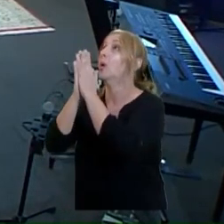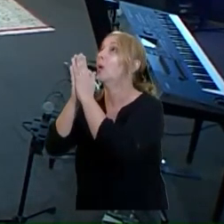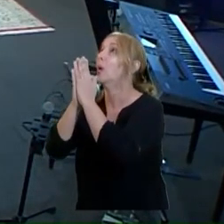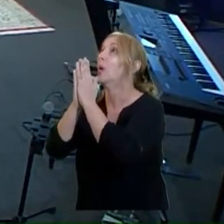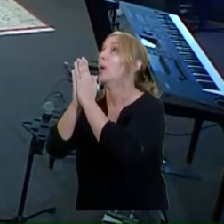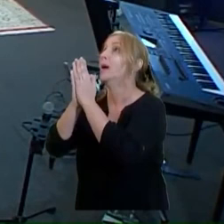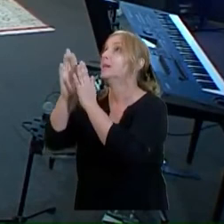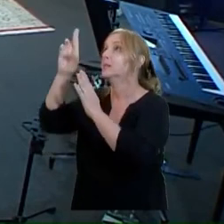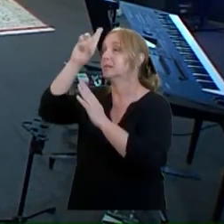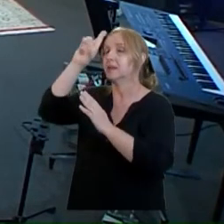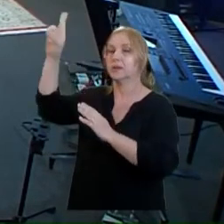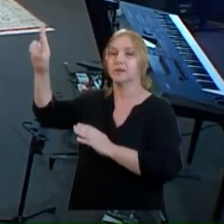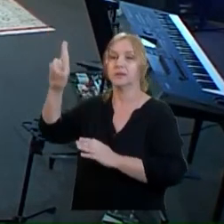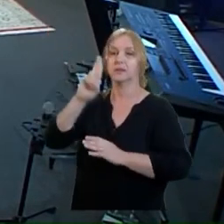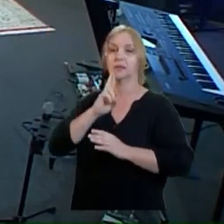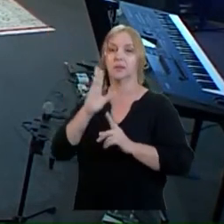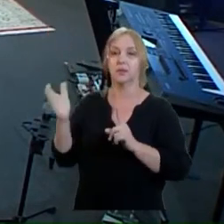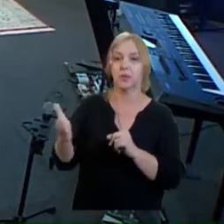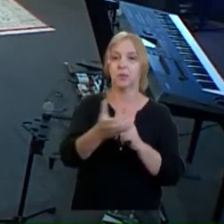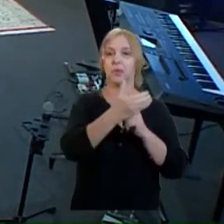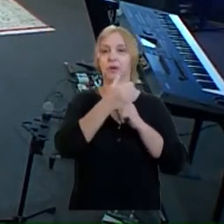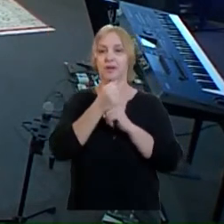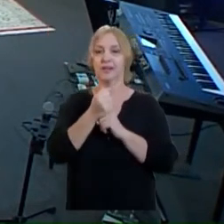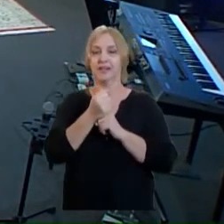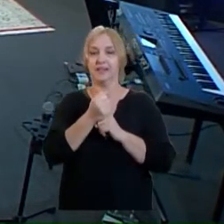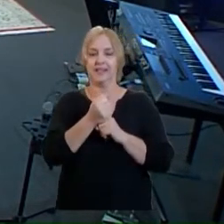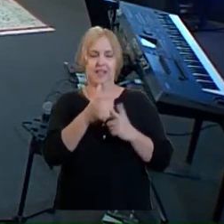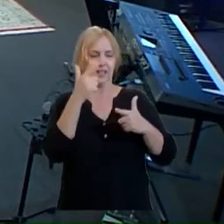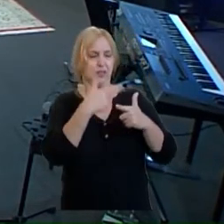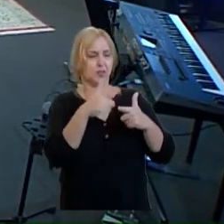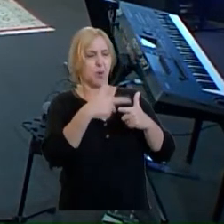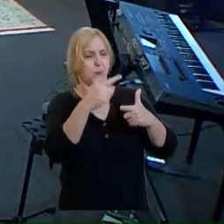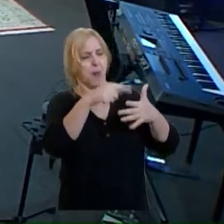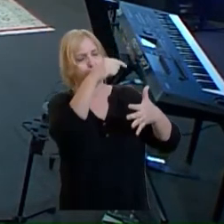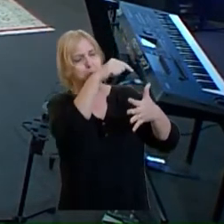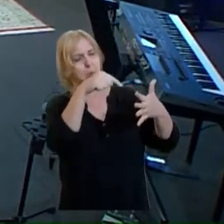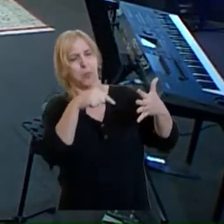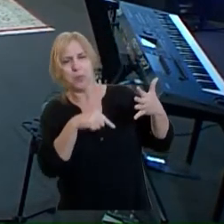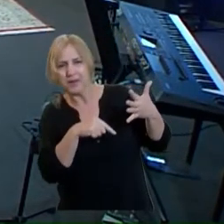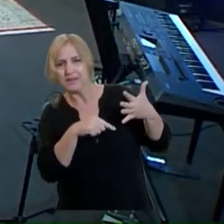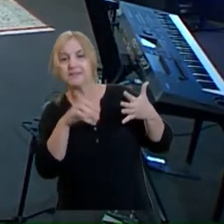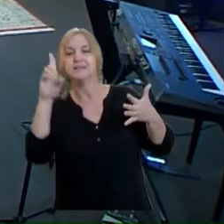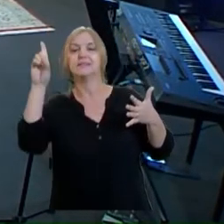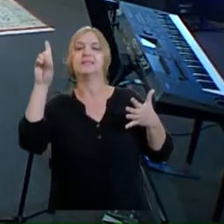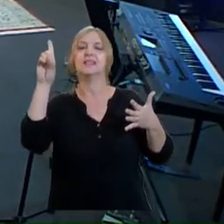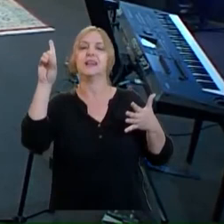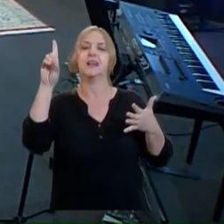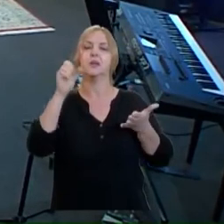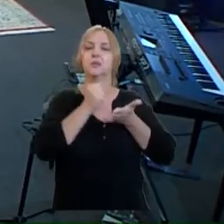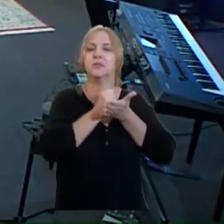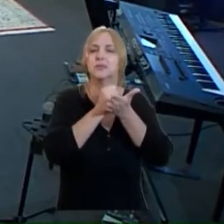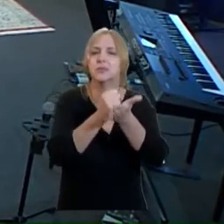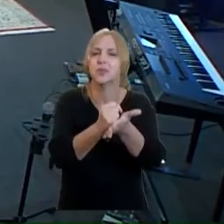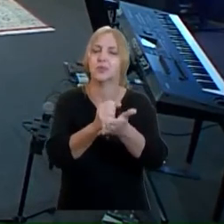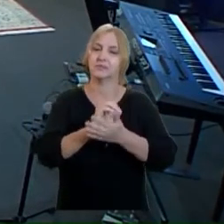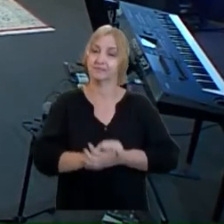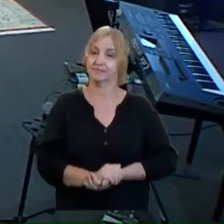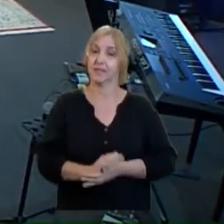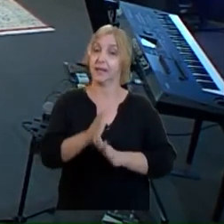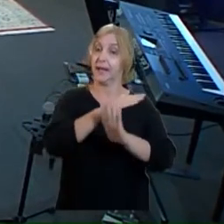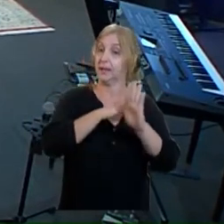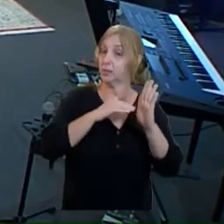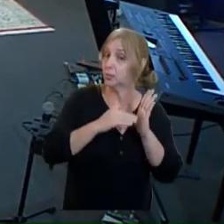livrou de todas as suas tribulações. É tudo ou é nada.